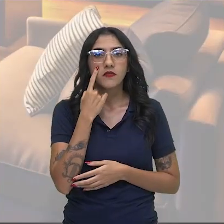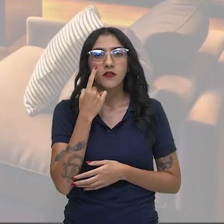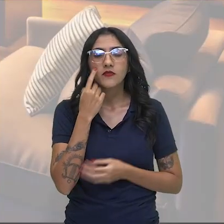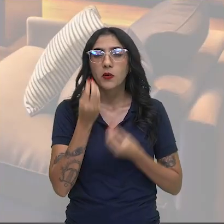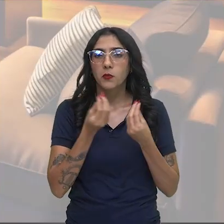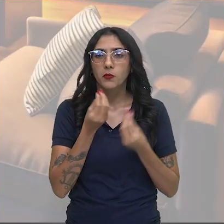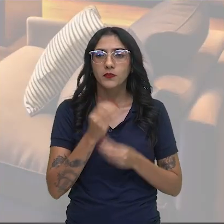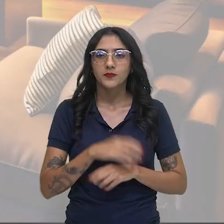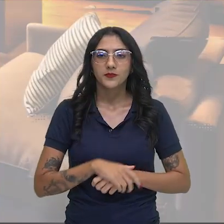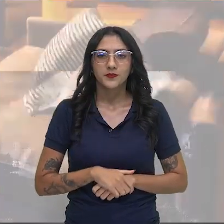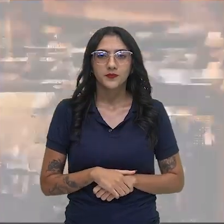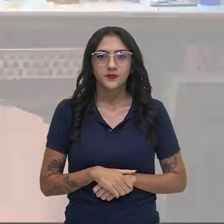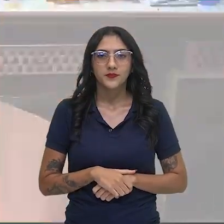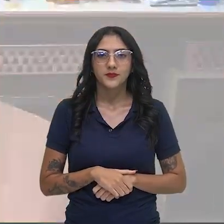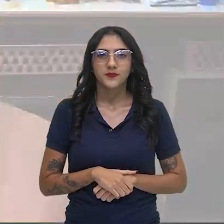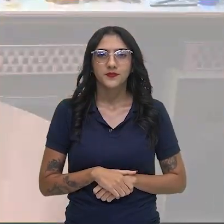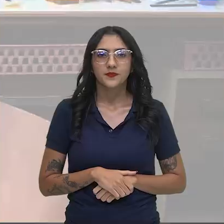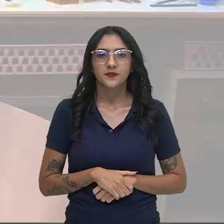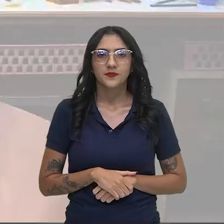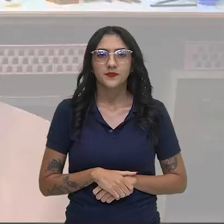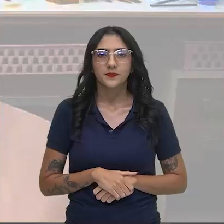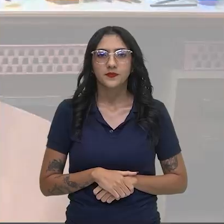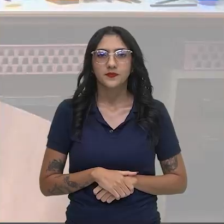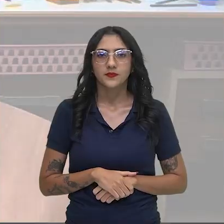Vem comigo!